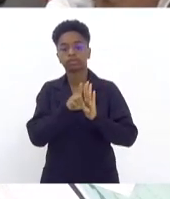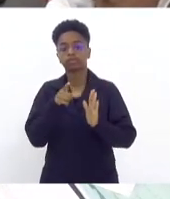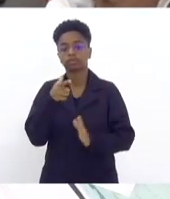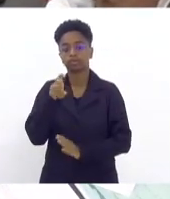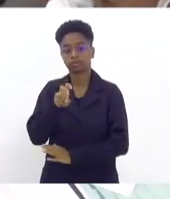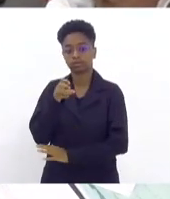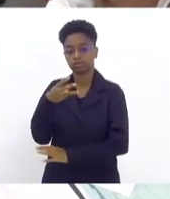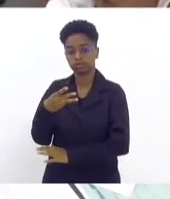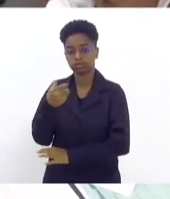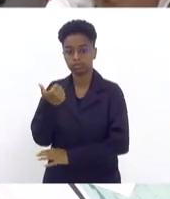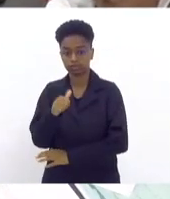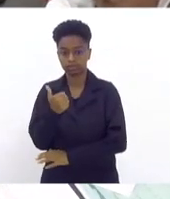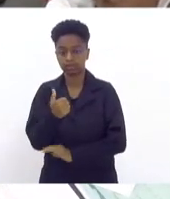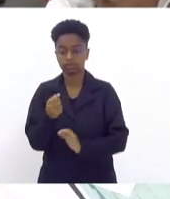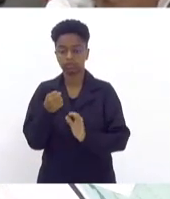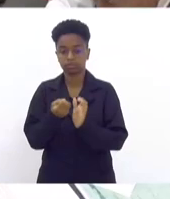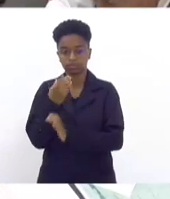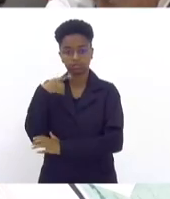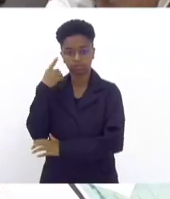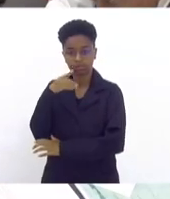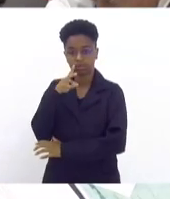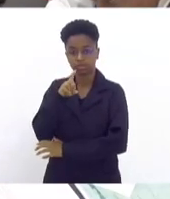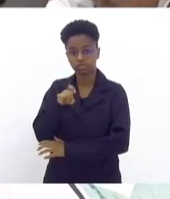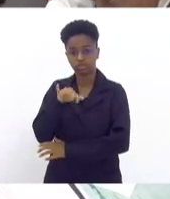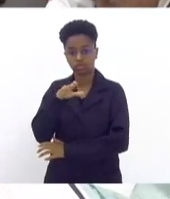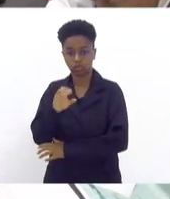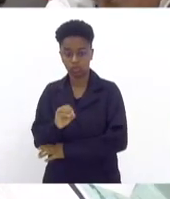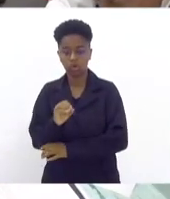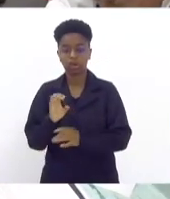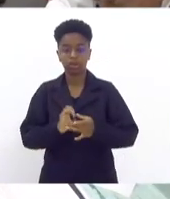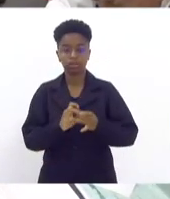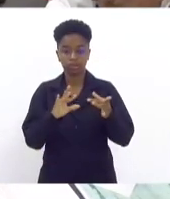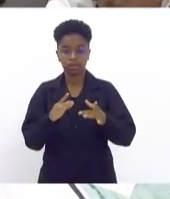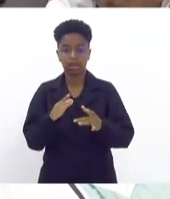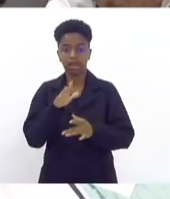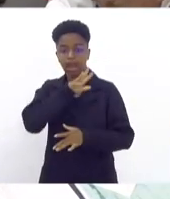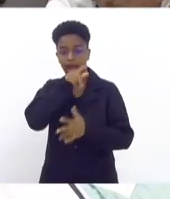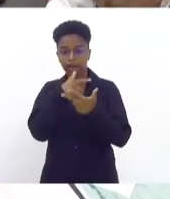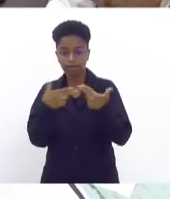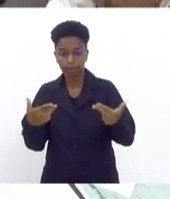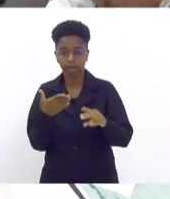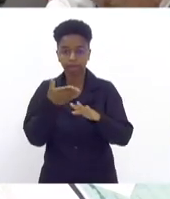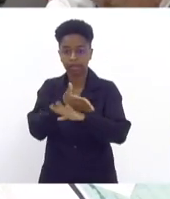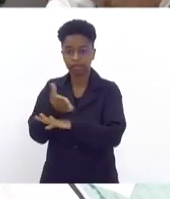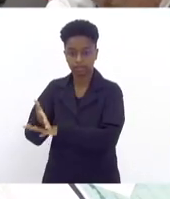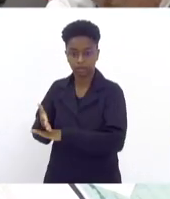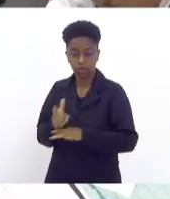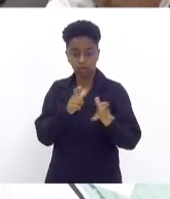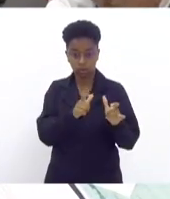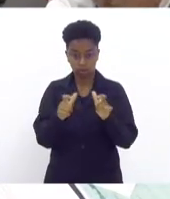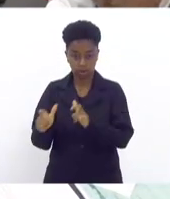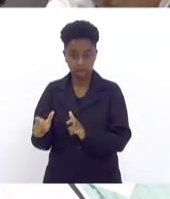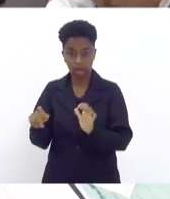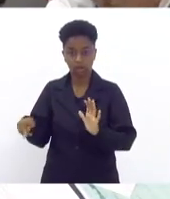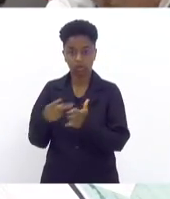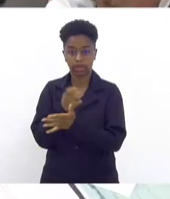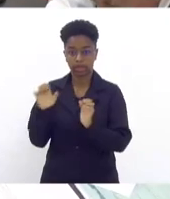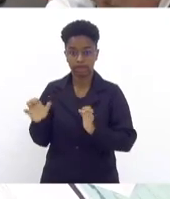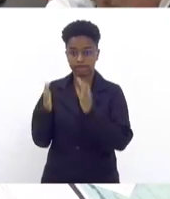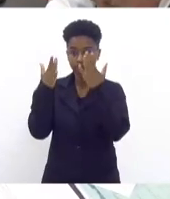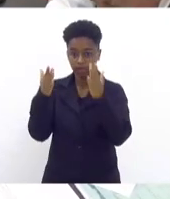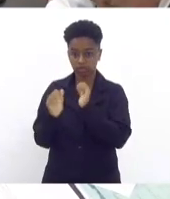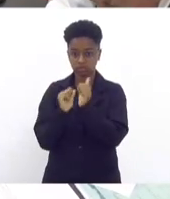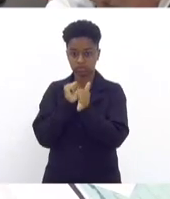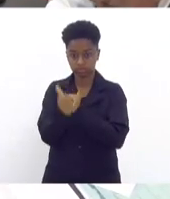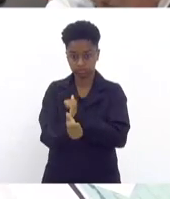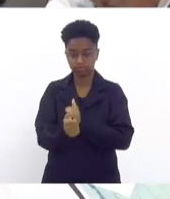PL 5311/2022, de autoria do deputado Chico Machado, que autoriza o ingresso de animais domésticos e de cães-guia em locais onde são realizados eventos